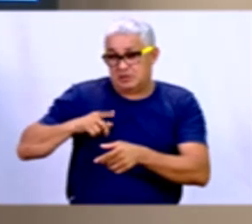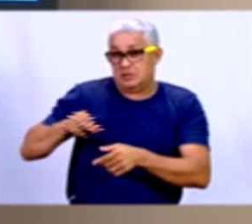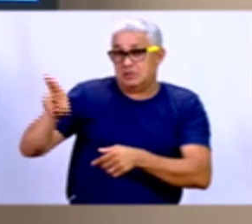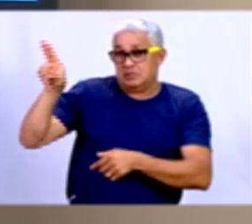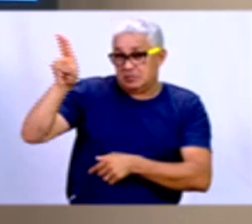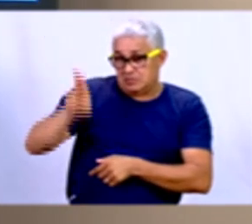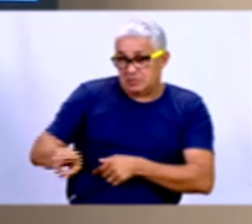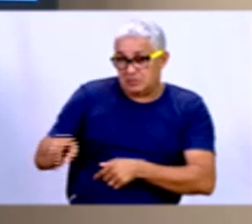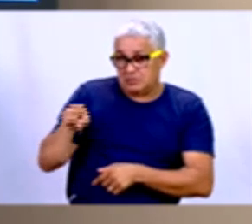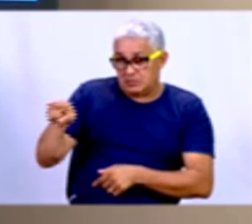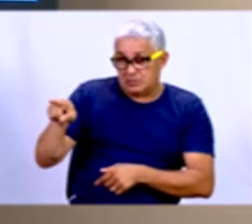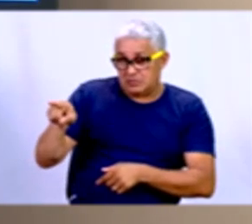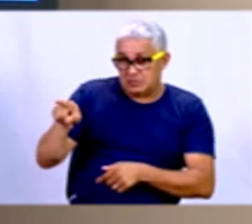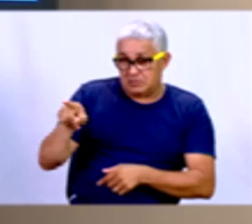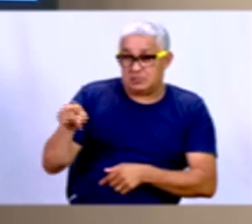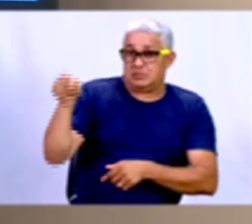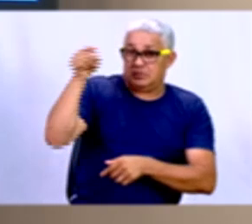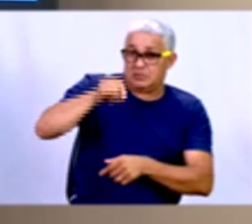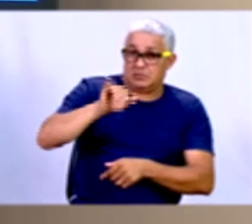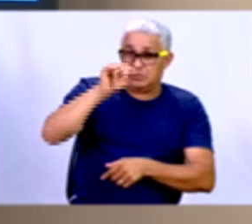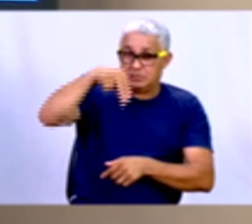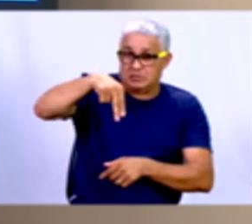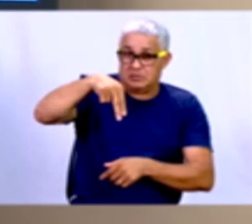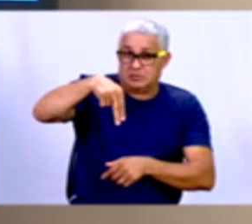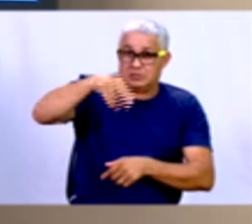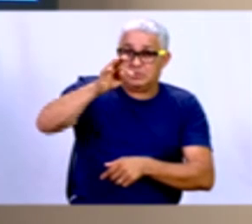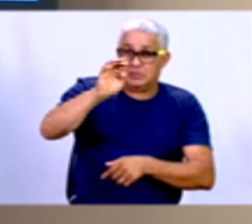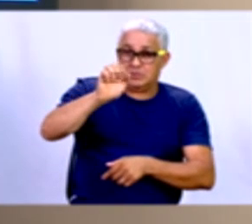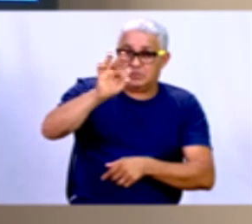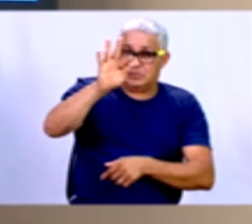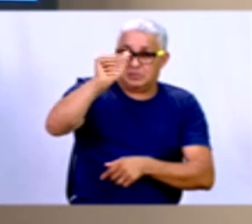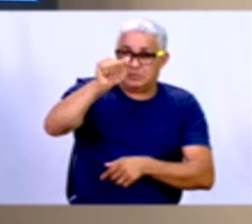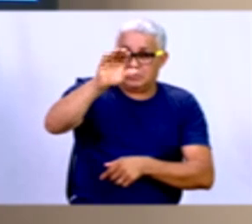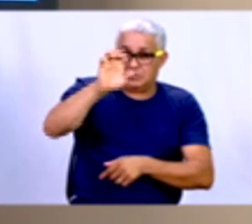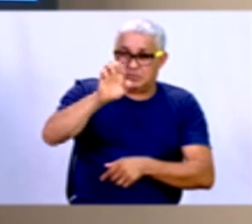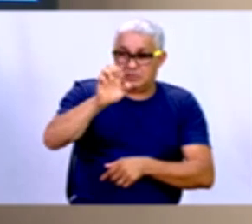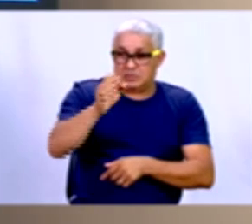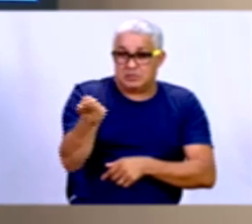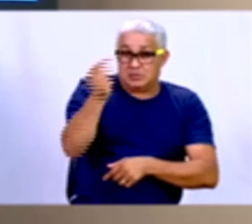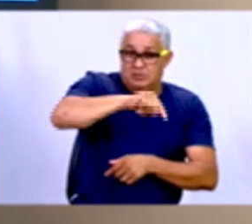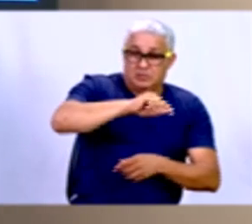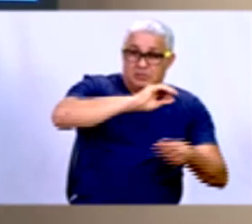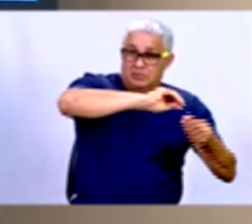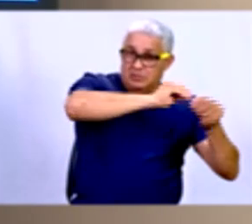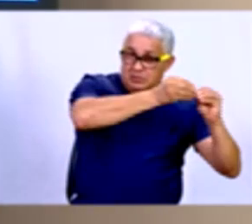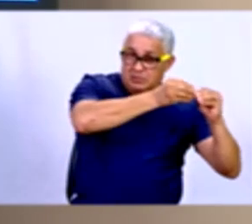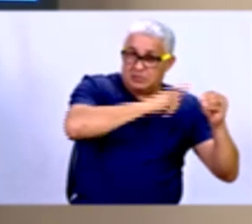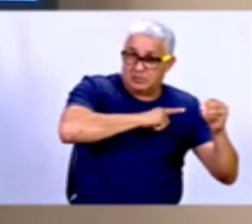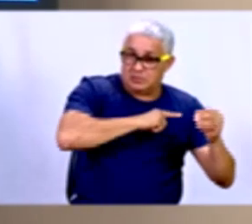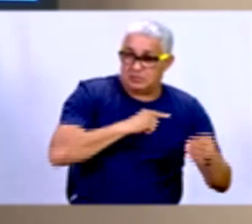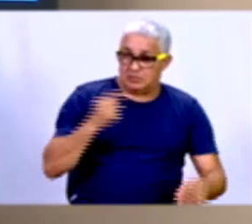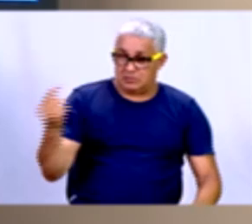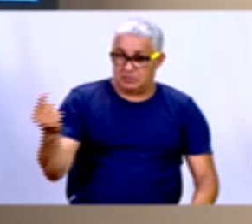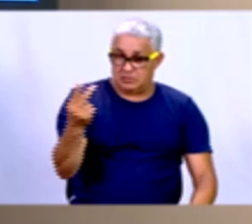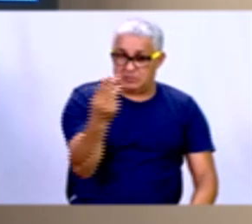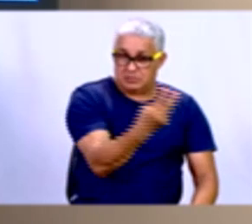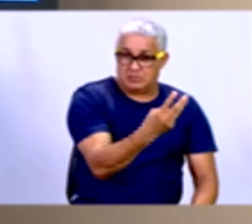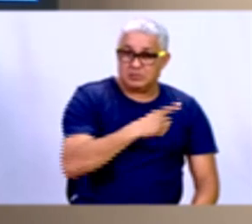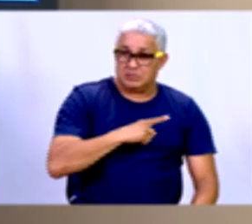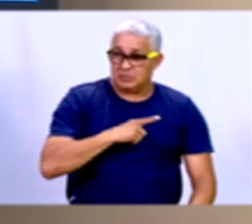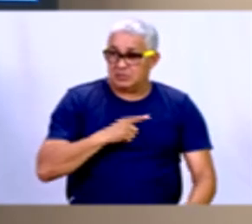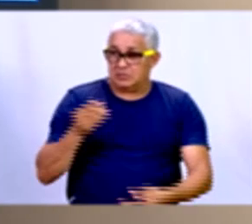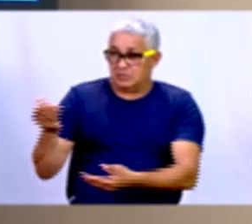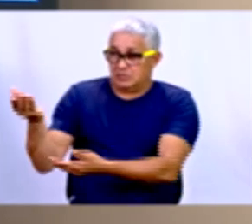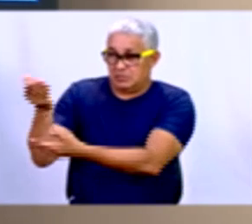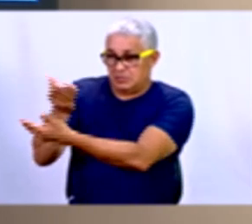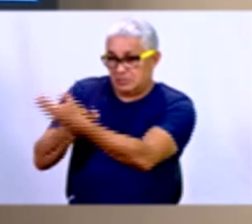existia a interface e existia o banco de dados, correto? Então, nós vimos que às vezes tinha mensagem entre o usuário e